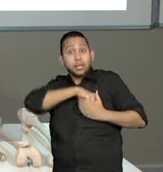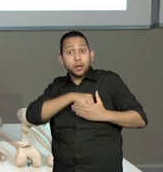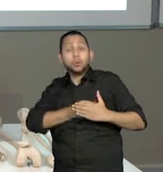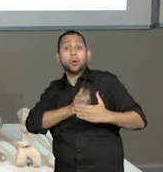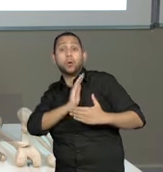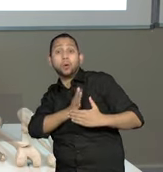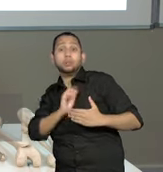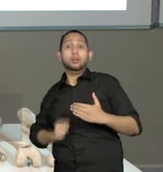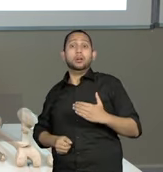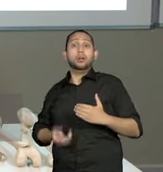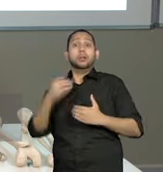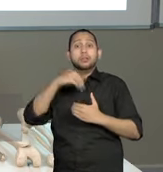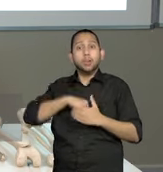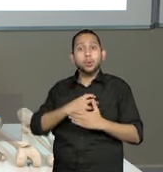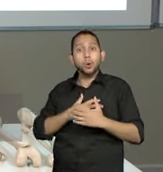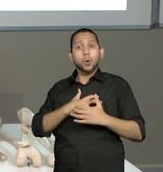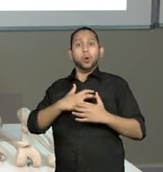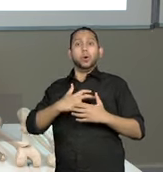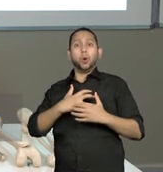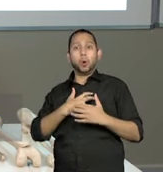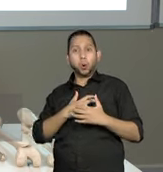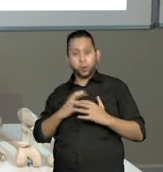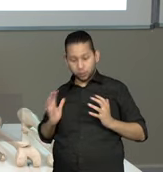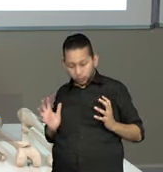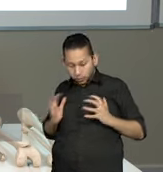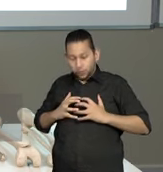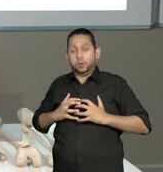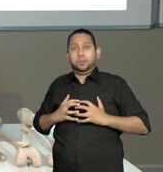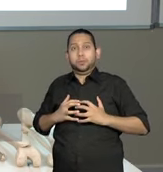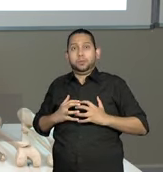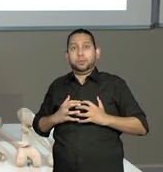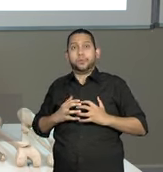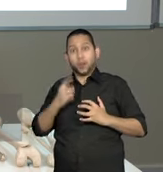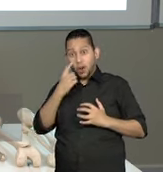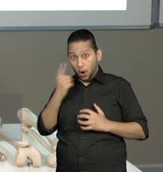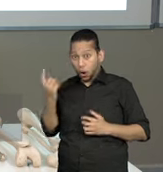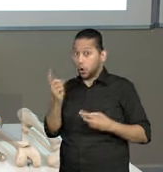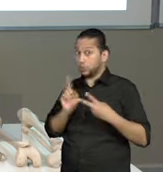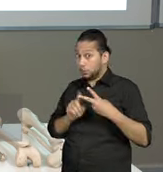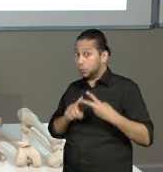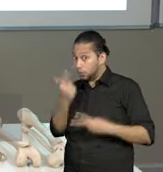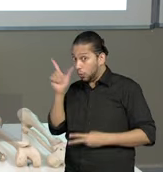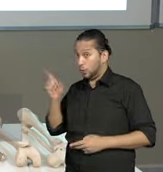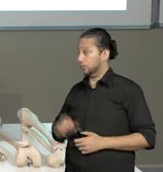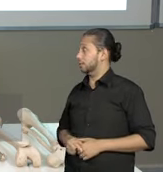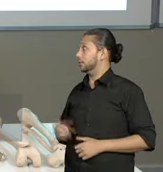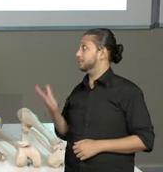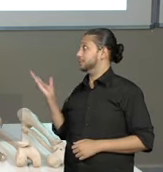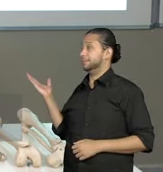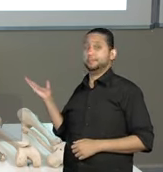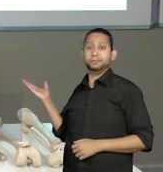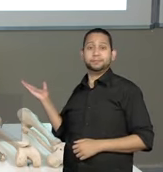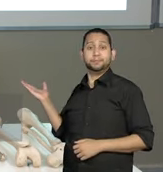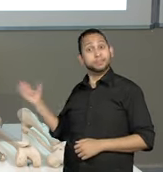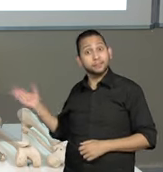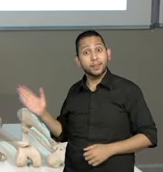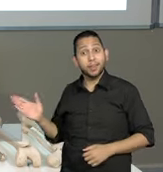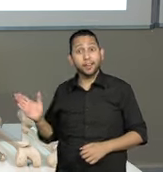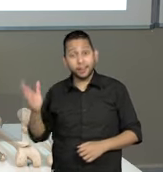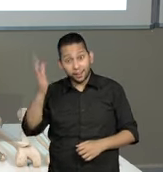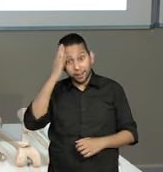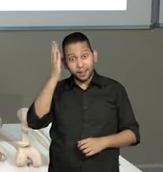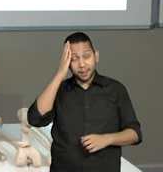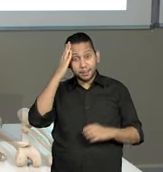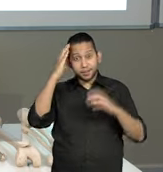pulmão. Uma das caixas aí de proteção que nós temos é o crânio, tá? O